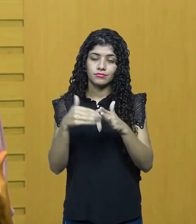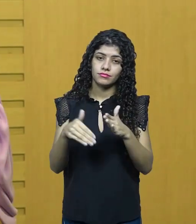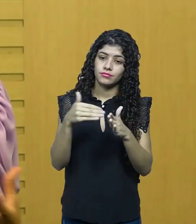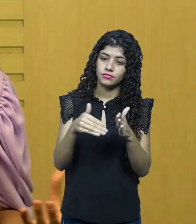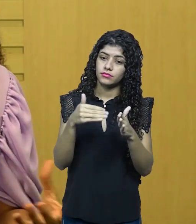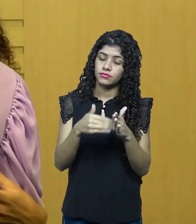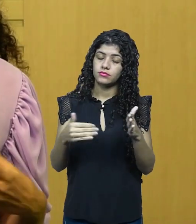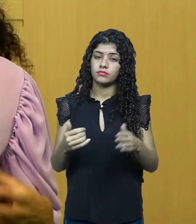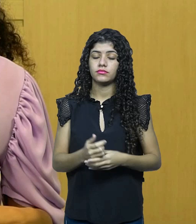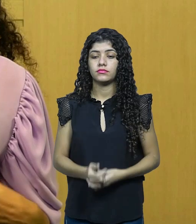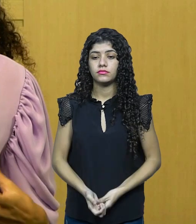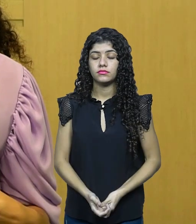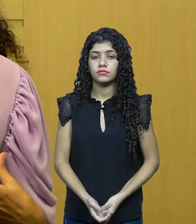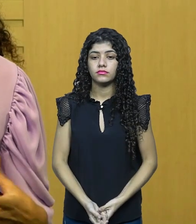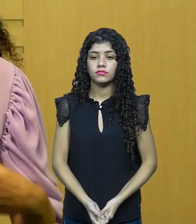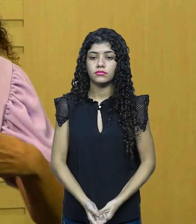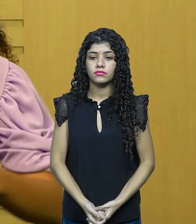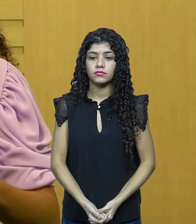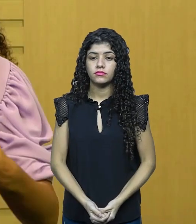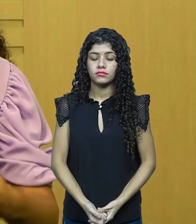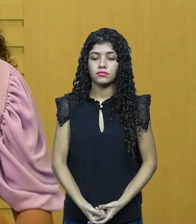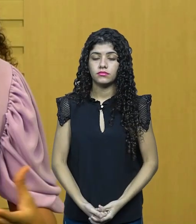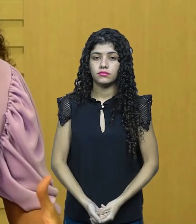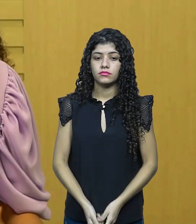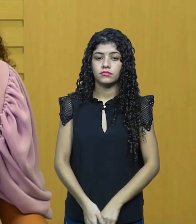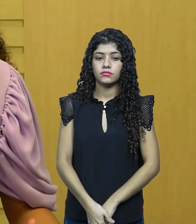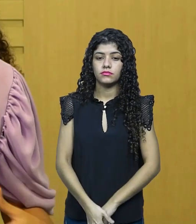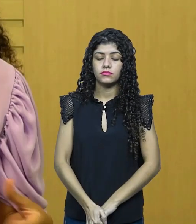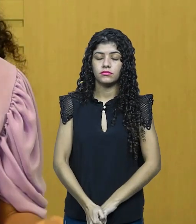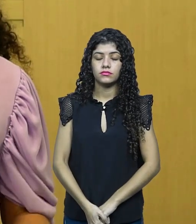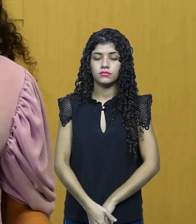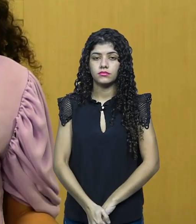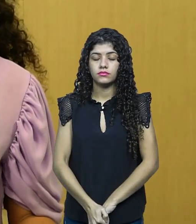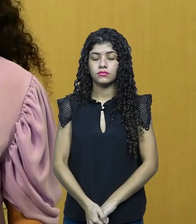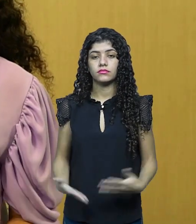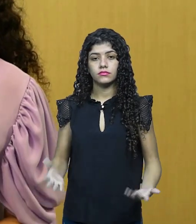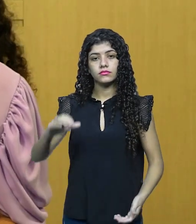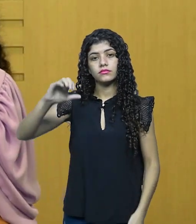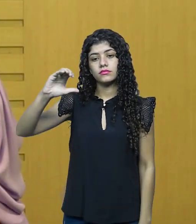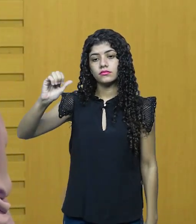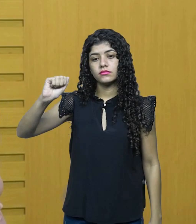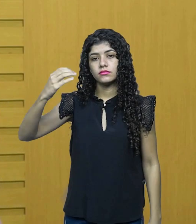pode até ser interpretado como intromissão, dependendo do contexto que você está.